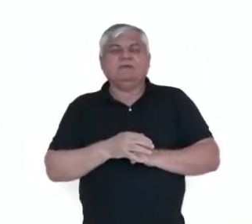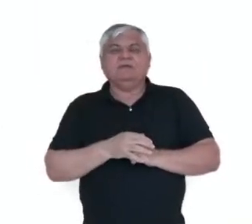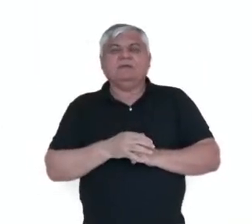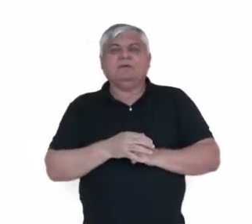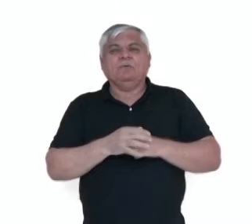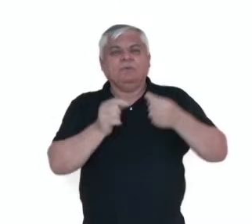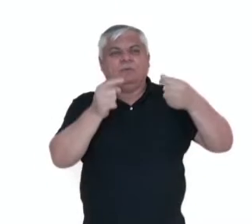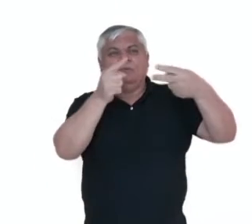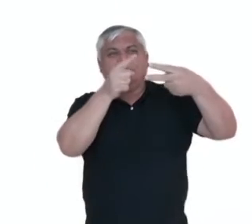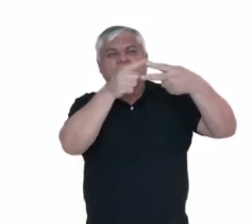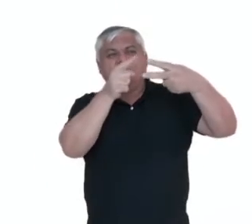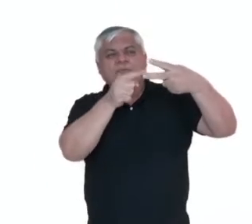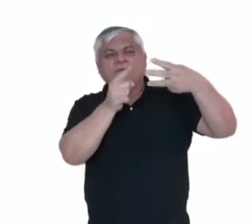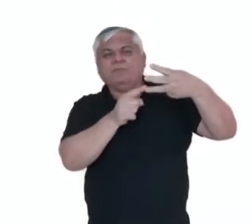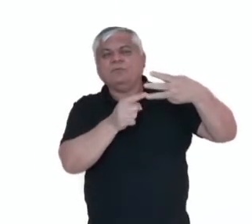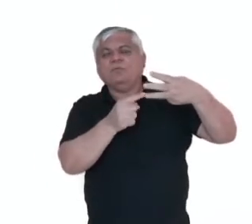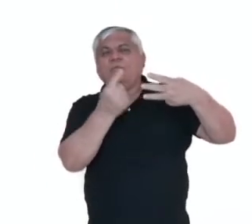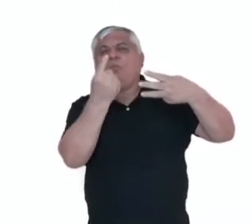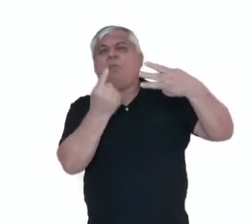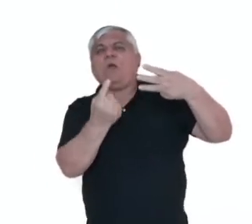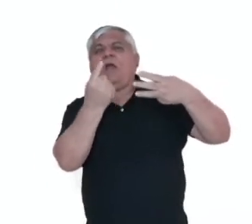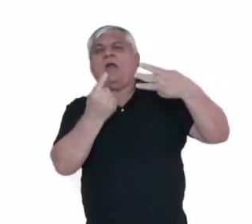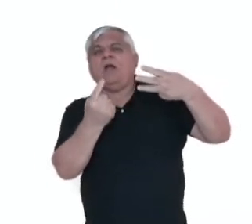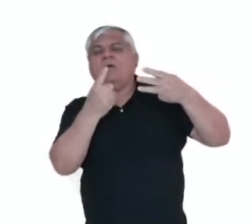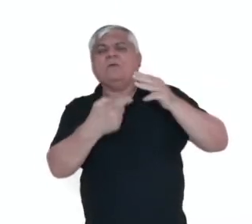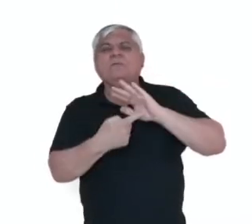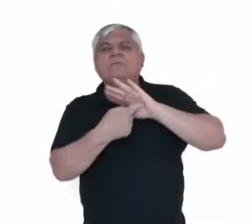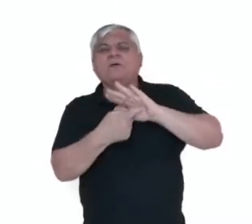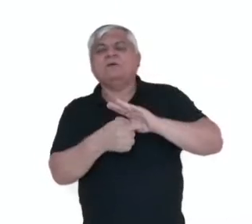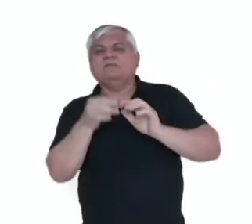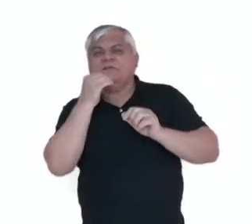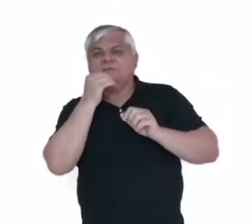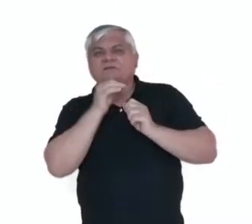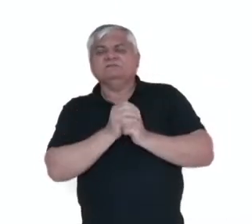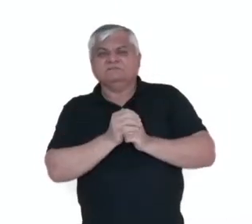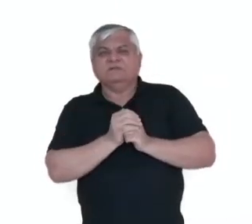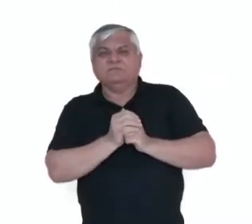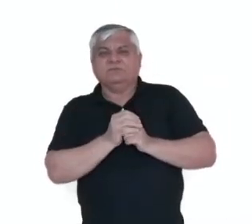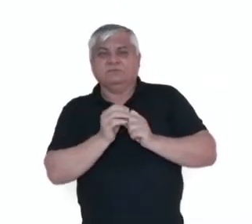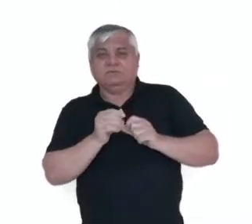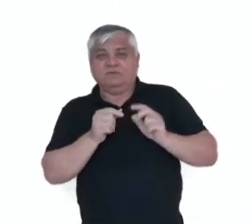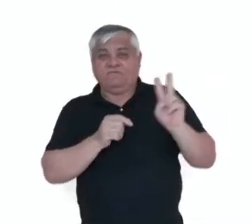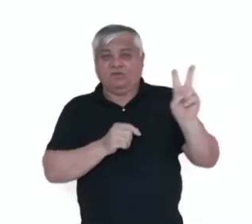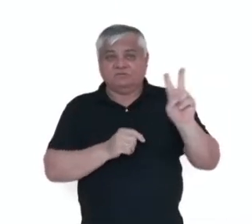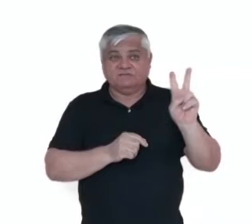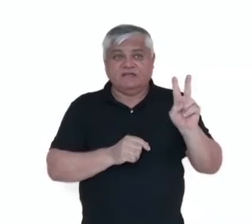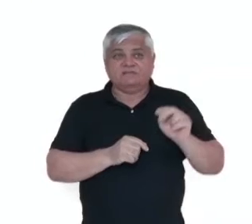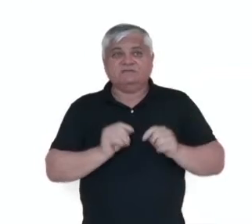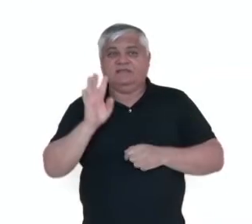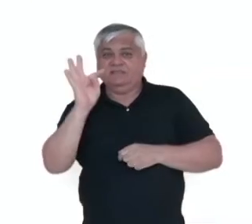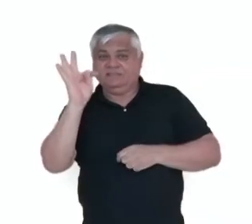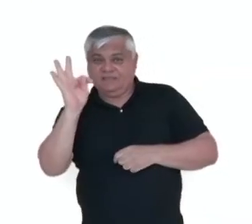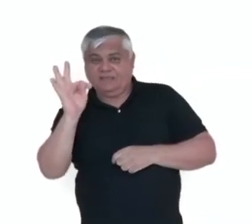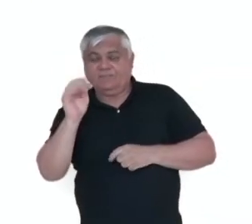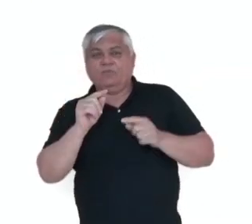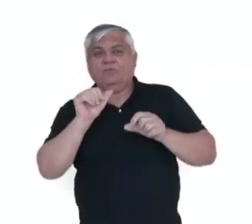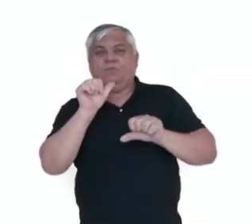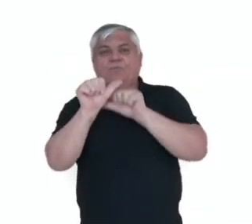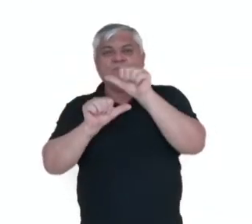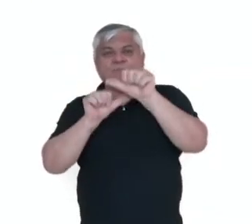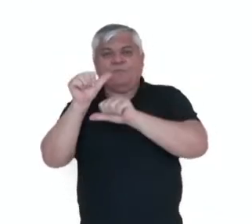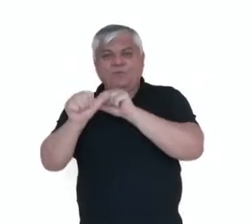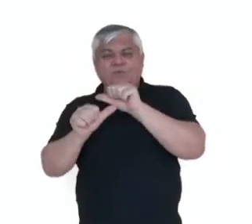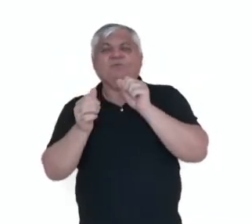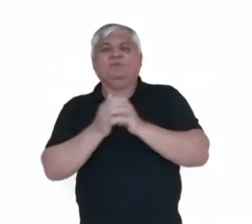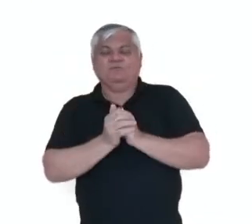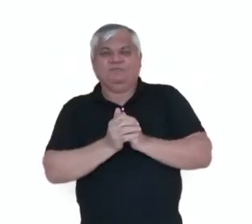deles representam situações em que as grandezas envolvidas estão variando de modo